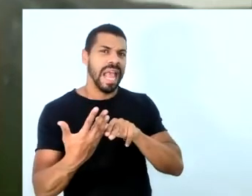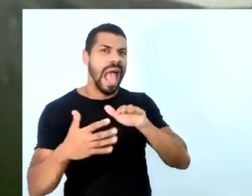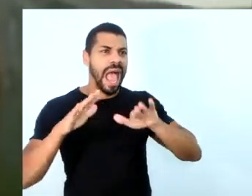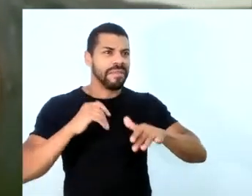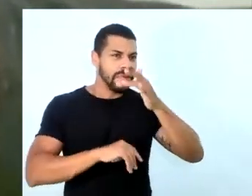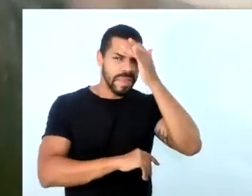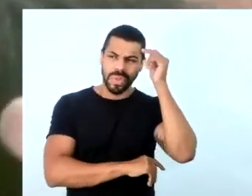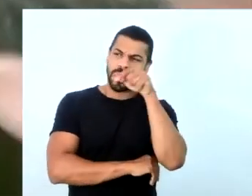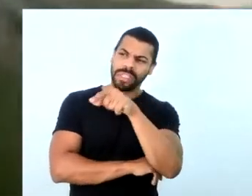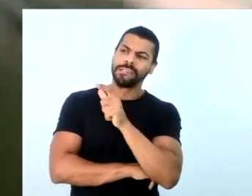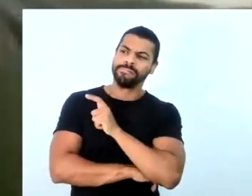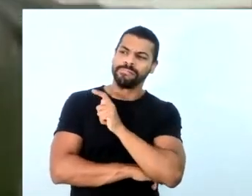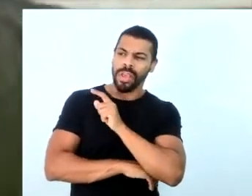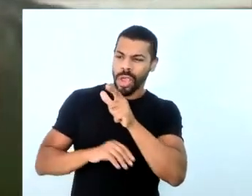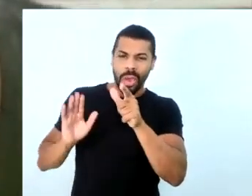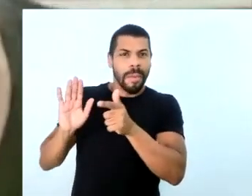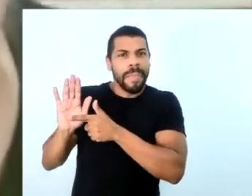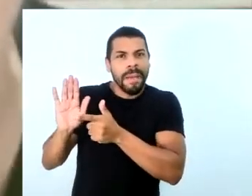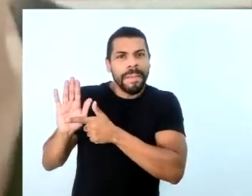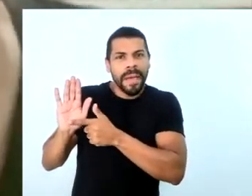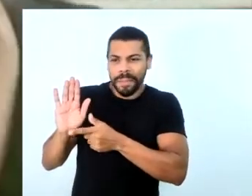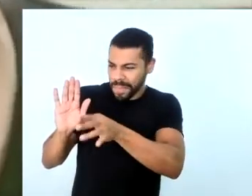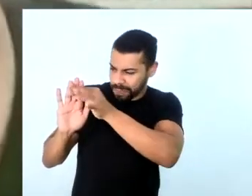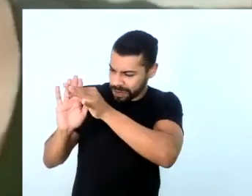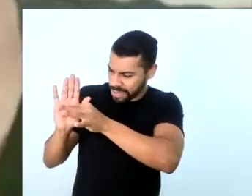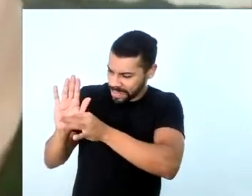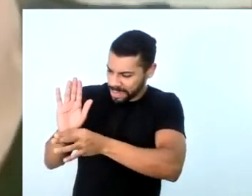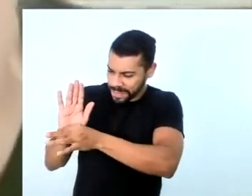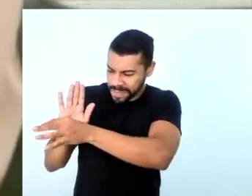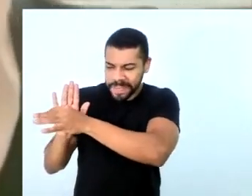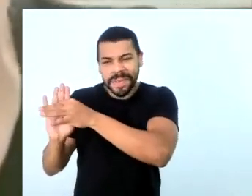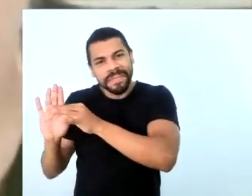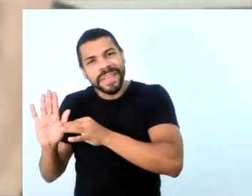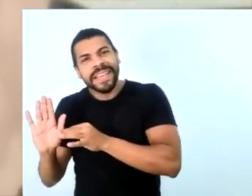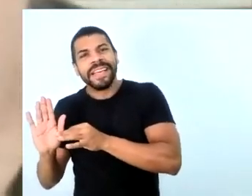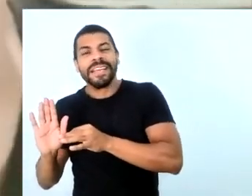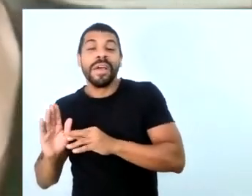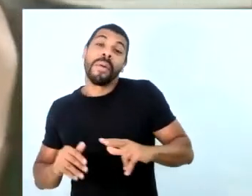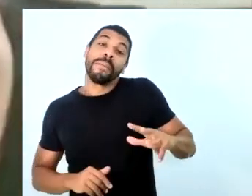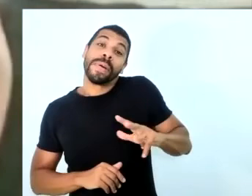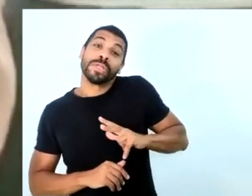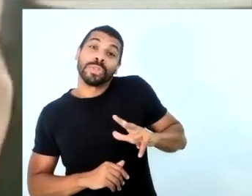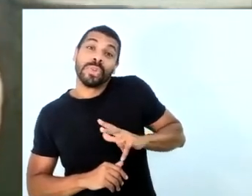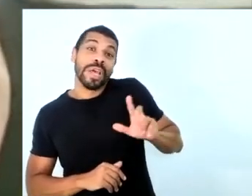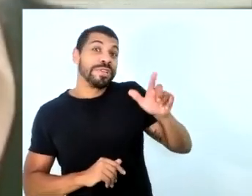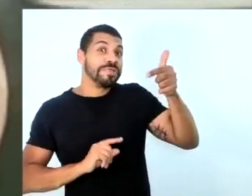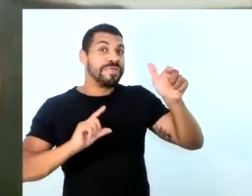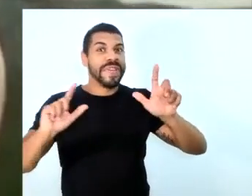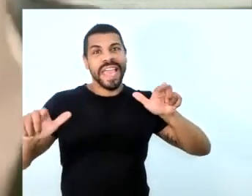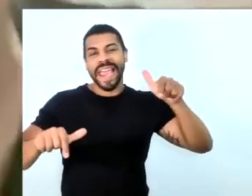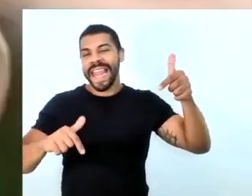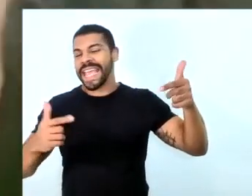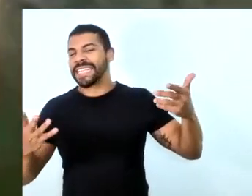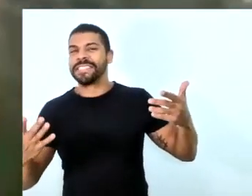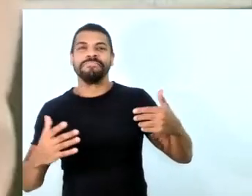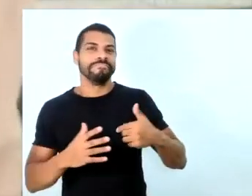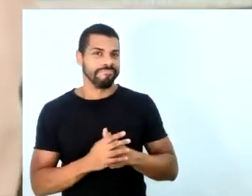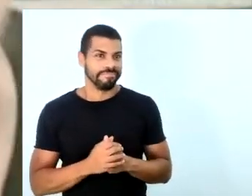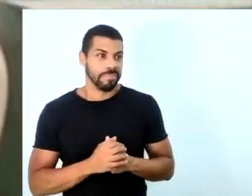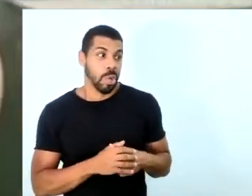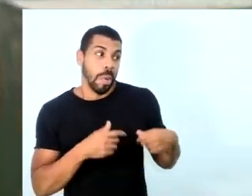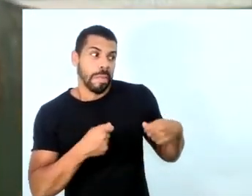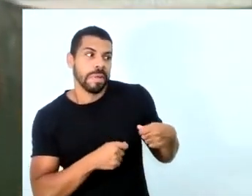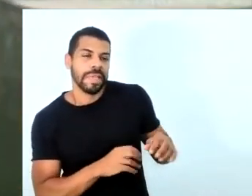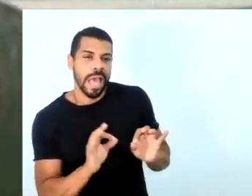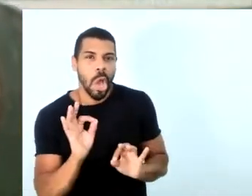muito pessoal. Acho que quando você fala que você põe um post-it na parede, imagino que você põe um post-it de um jeito particular, diferente de outra pessoa que põe os